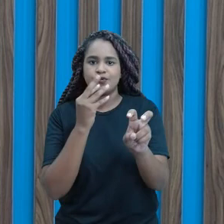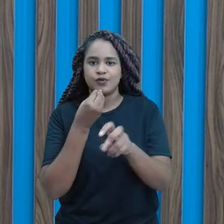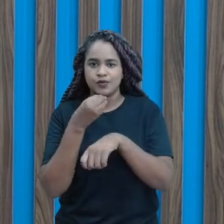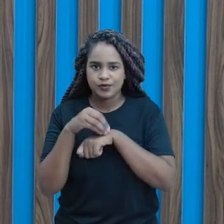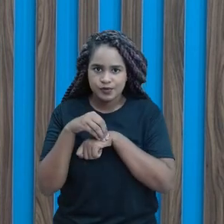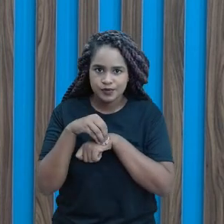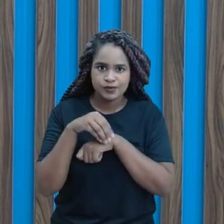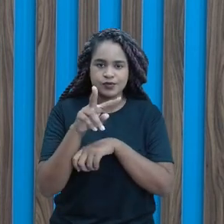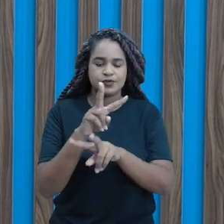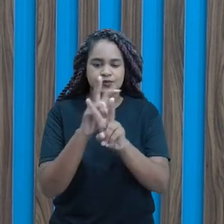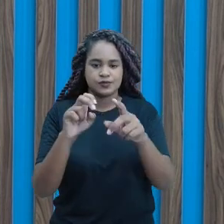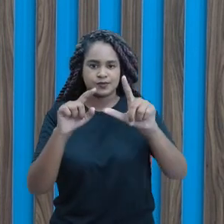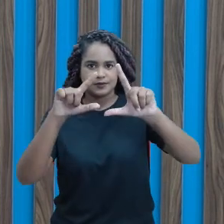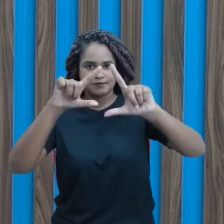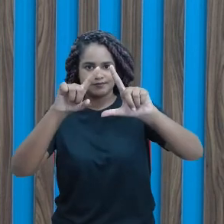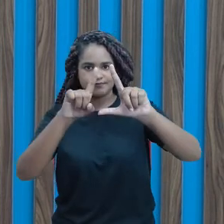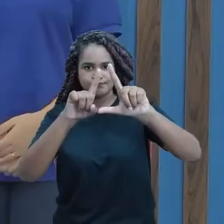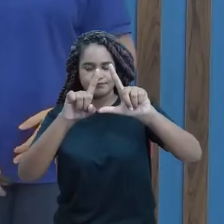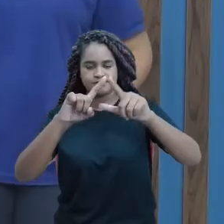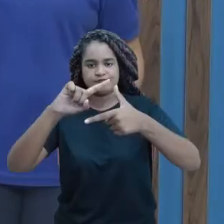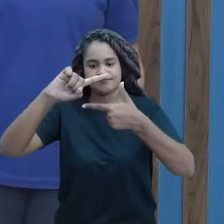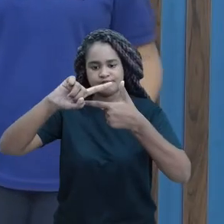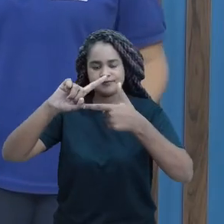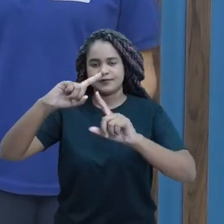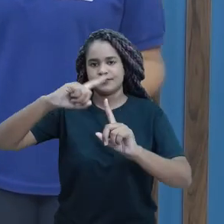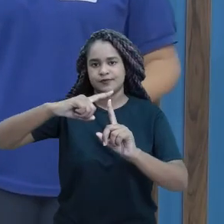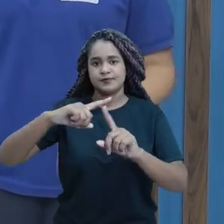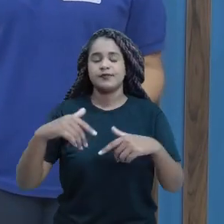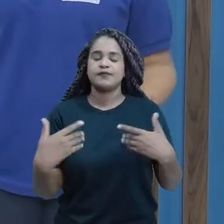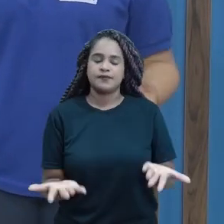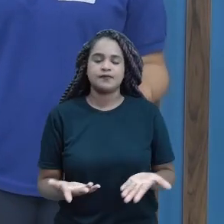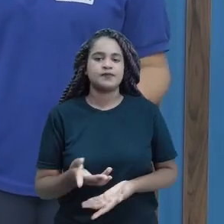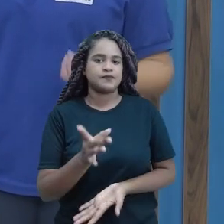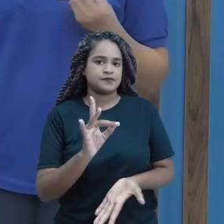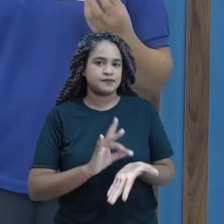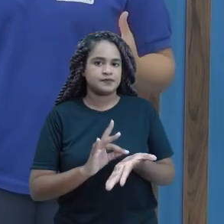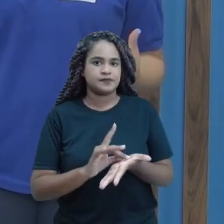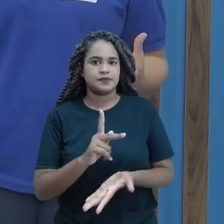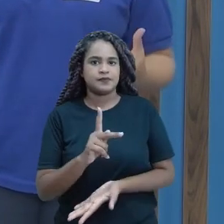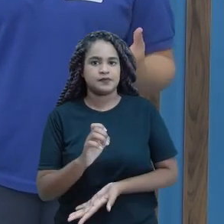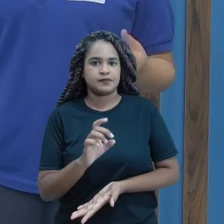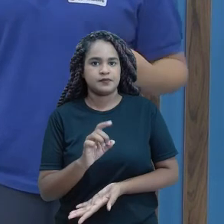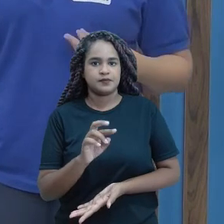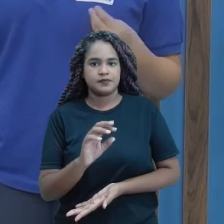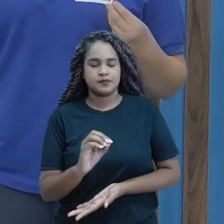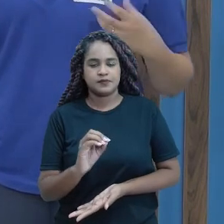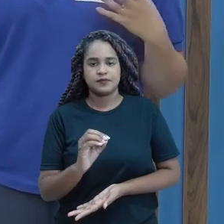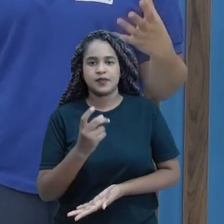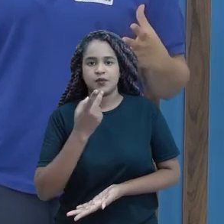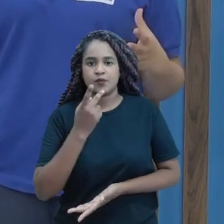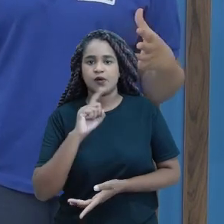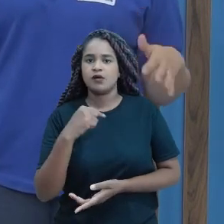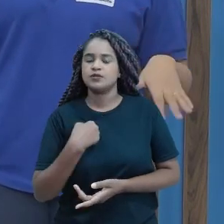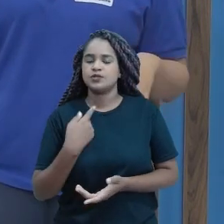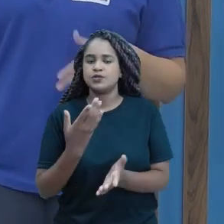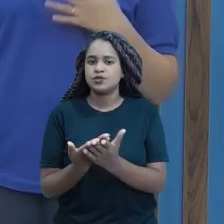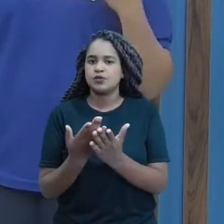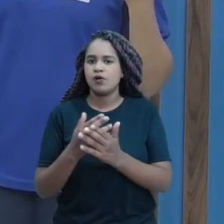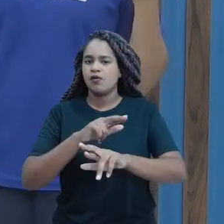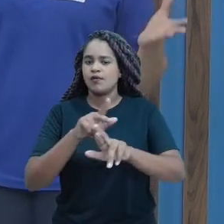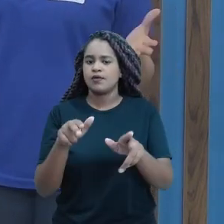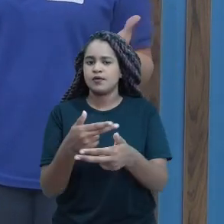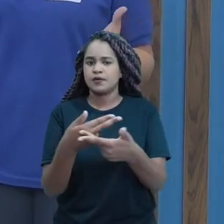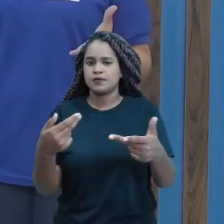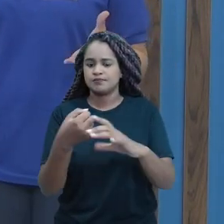em relação ao triângulo retângulo. Bom, gente, como o Pedro falou, a gente viu vários elementos. É importante que você identifique